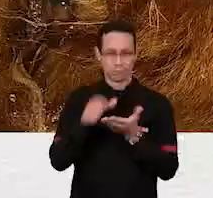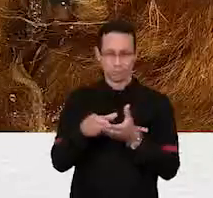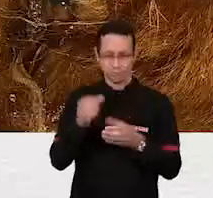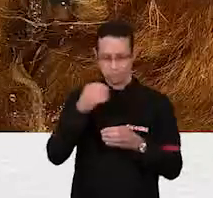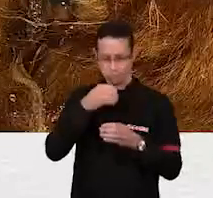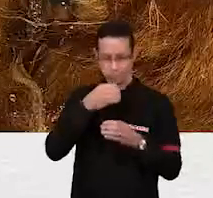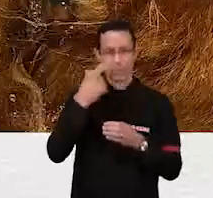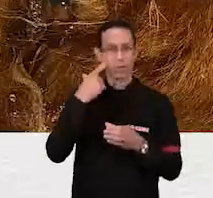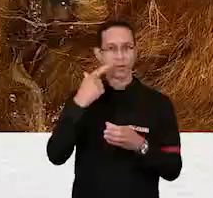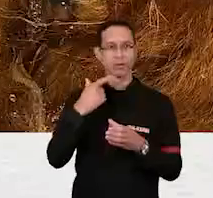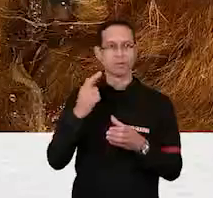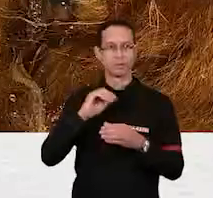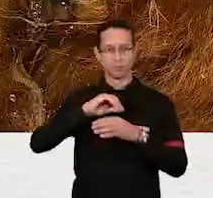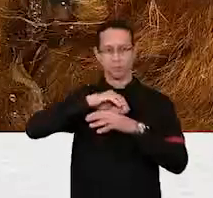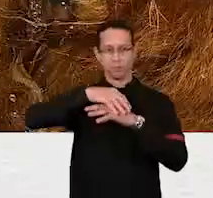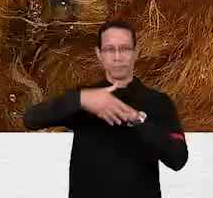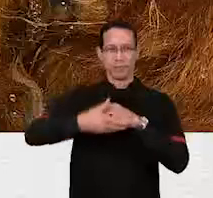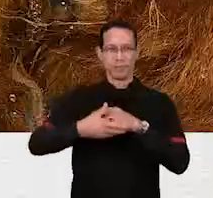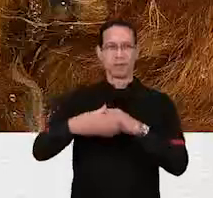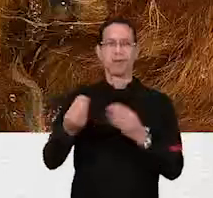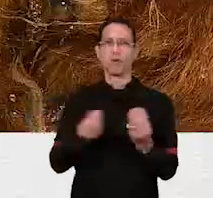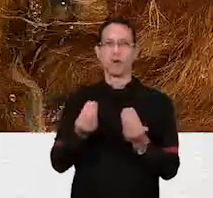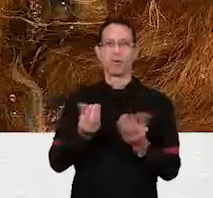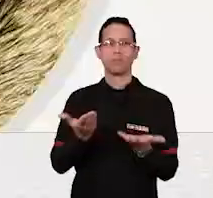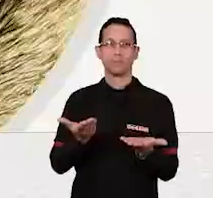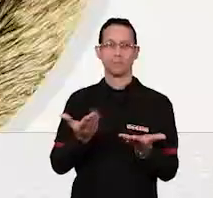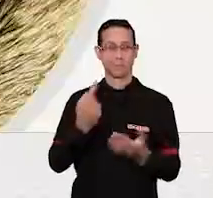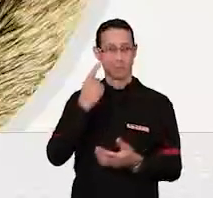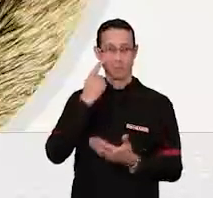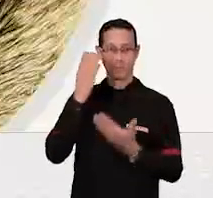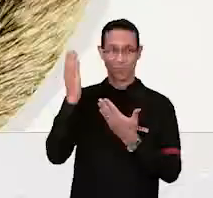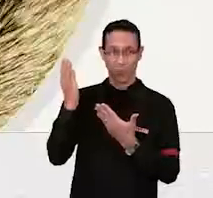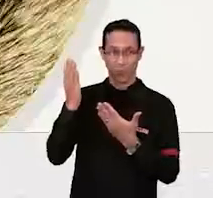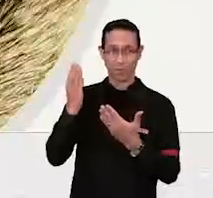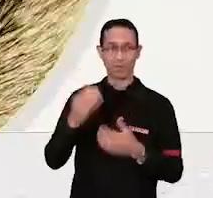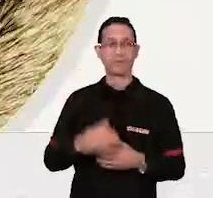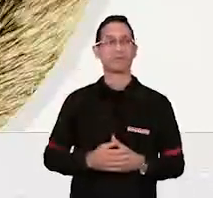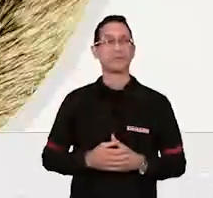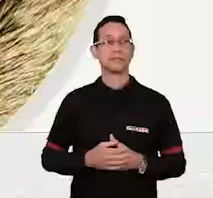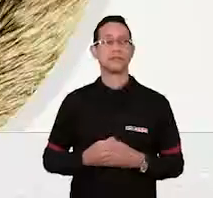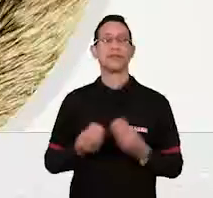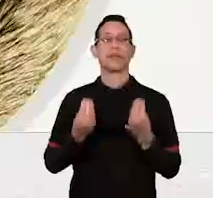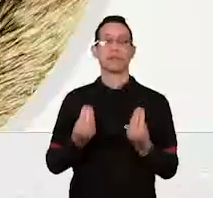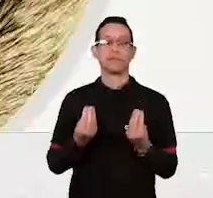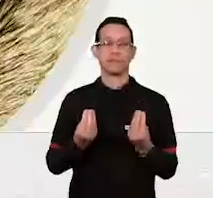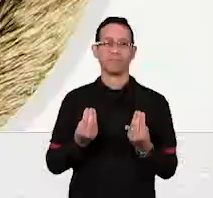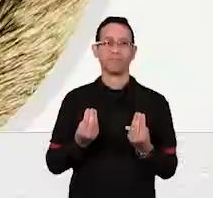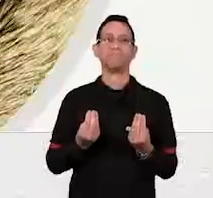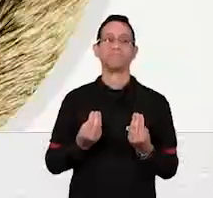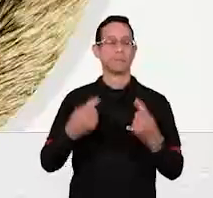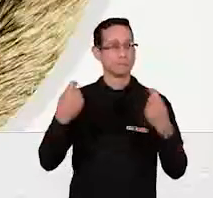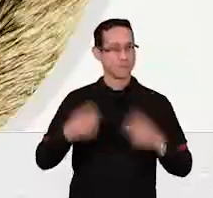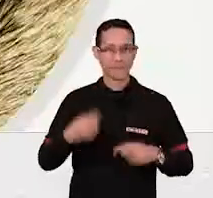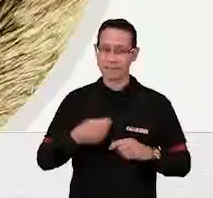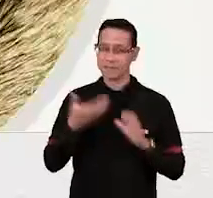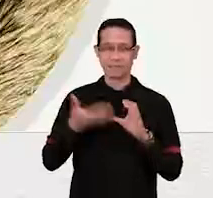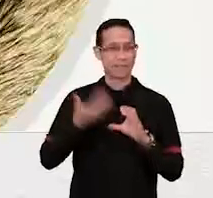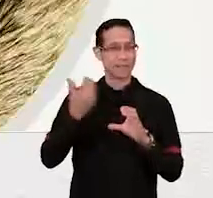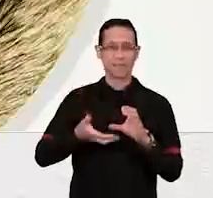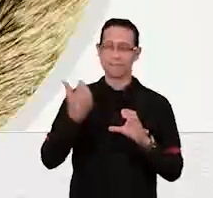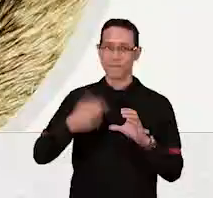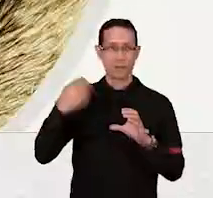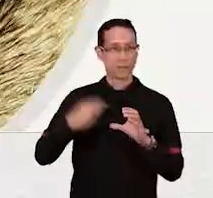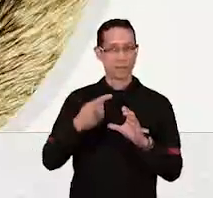cultura, outra é a bactéria envolta por biofilme. Viu esse tipo de secreção? Não tem conversa. Tem que lavar e tem